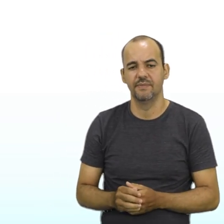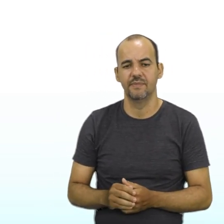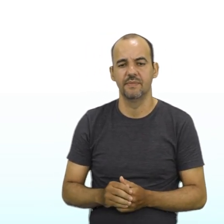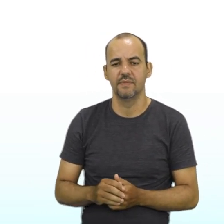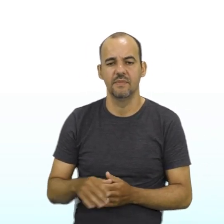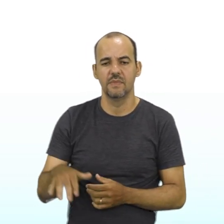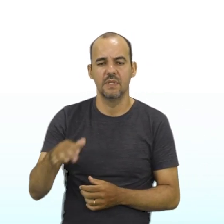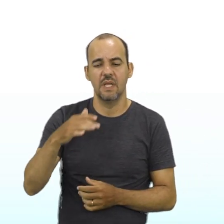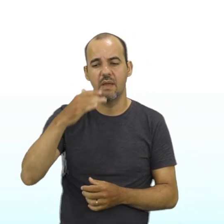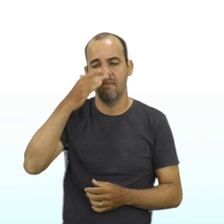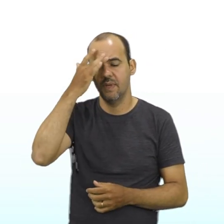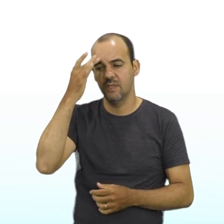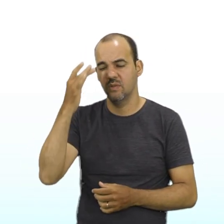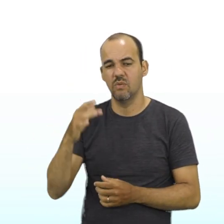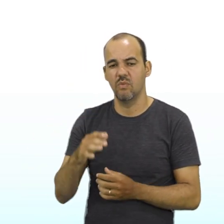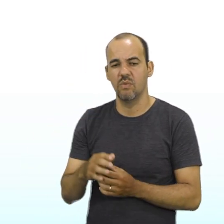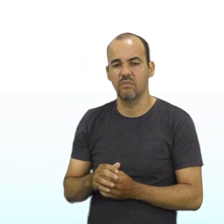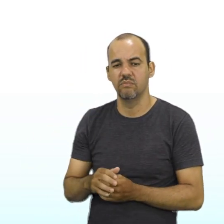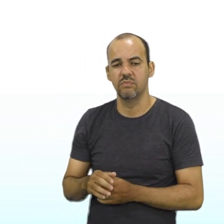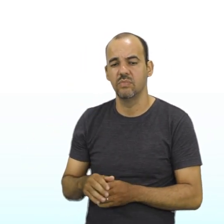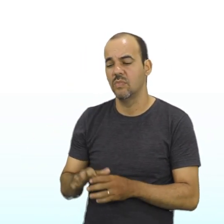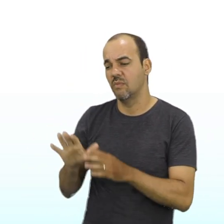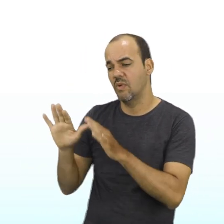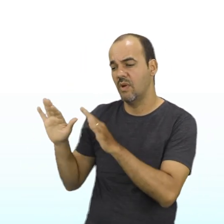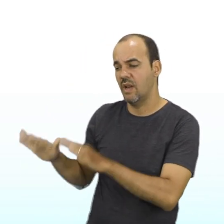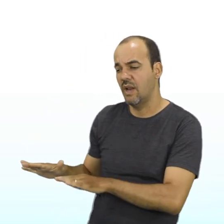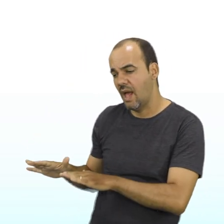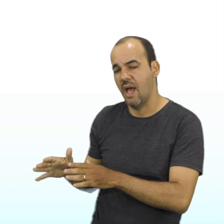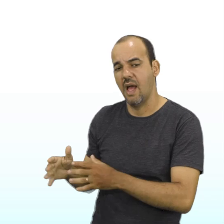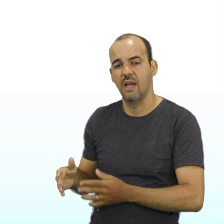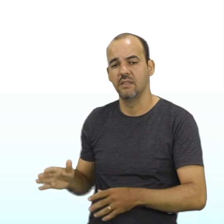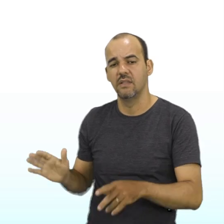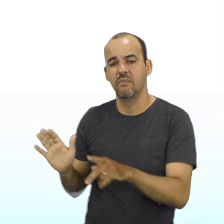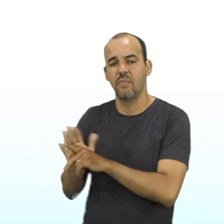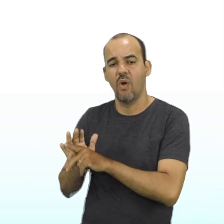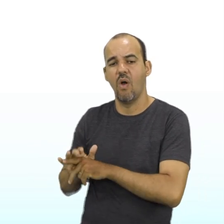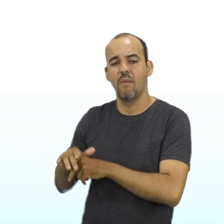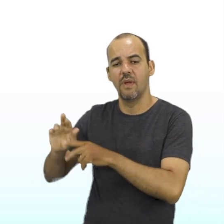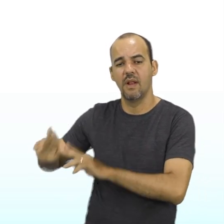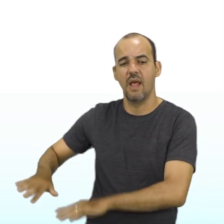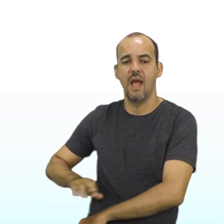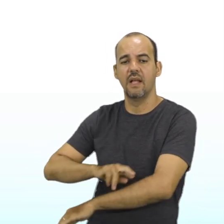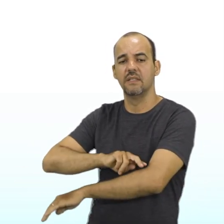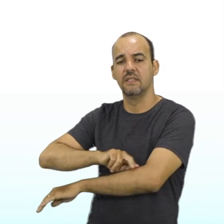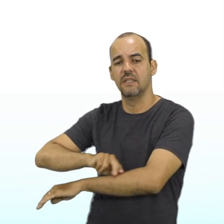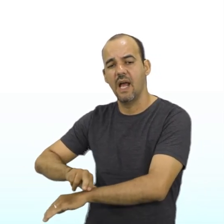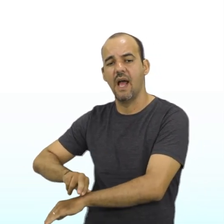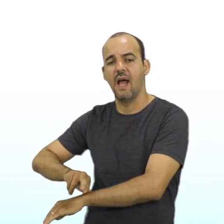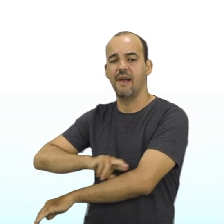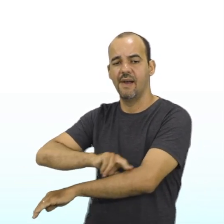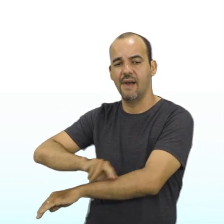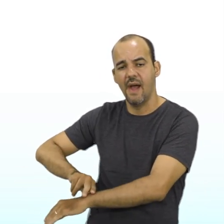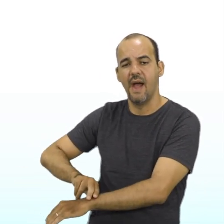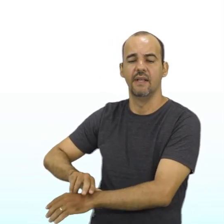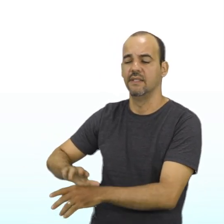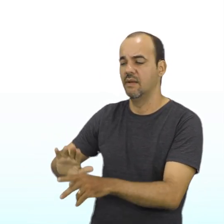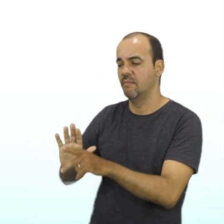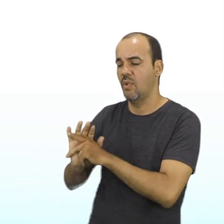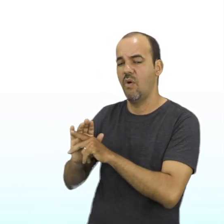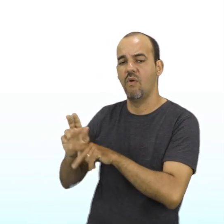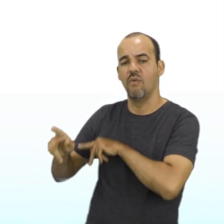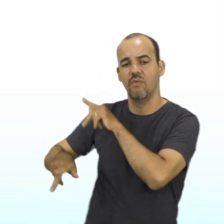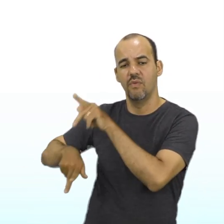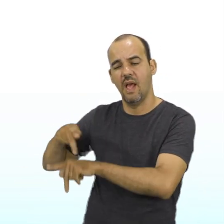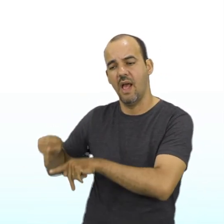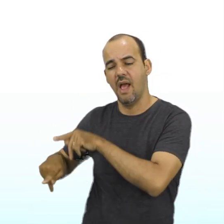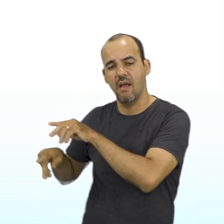daquele lugar de onde era a sua cor, muito mais que sua color, era a sua raça. Então aqui a gente já vê um